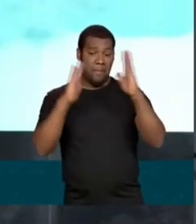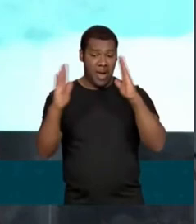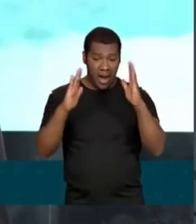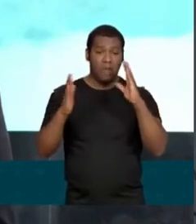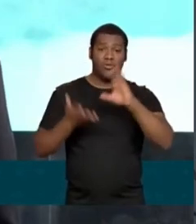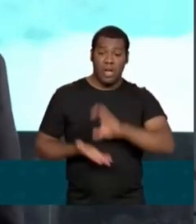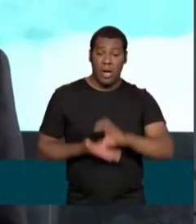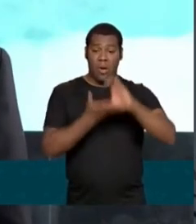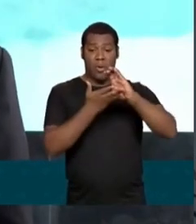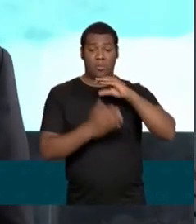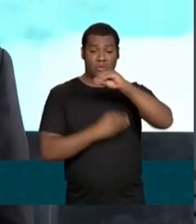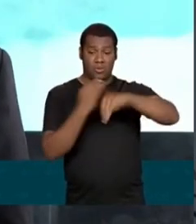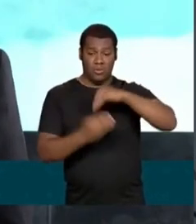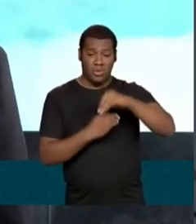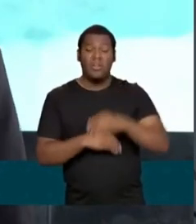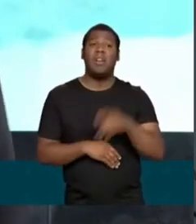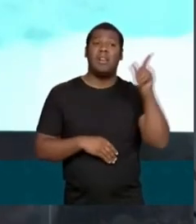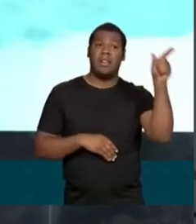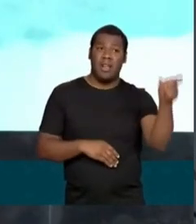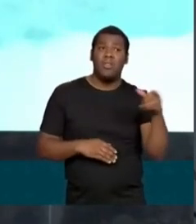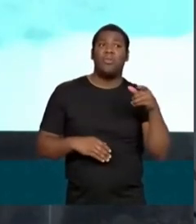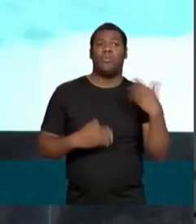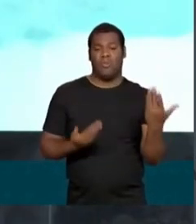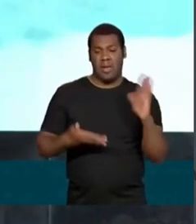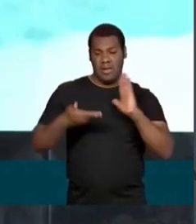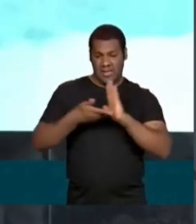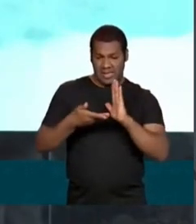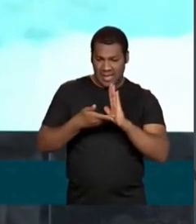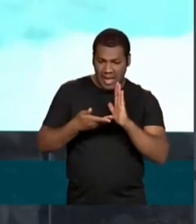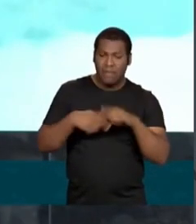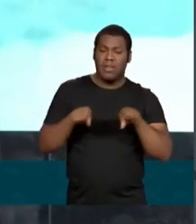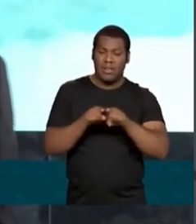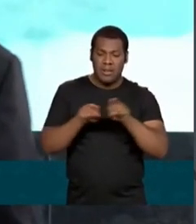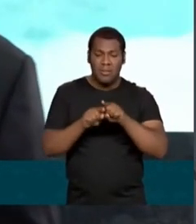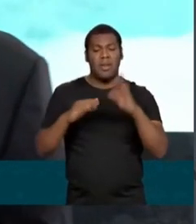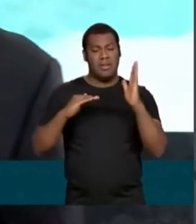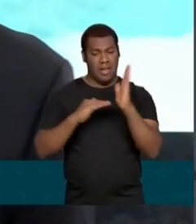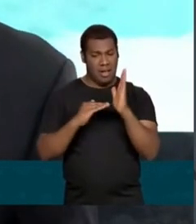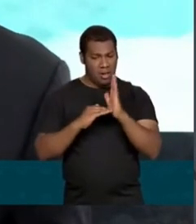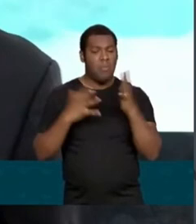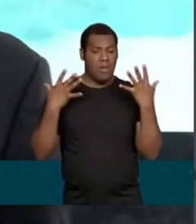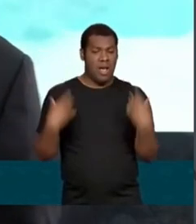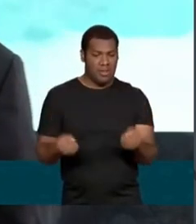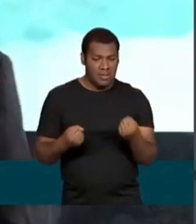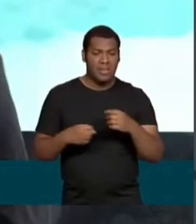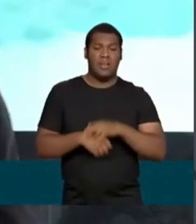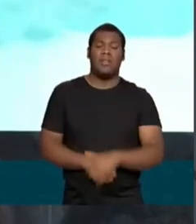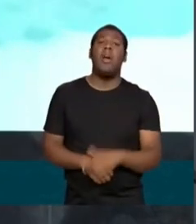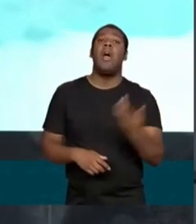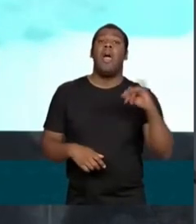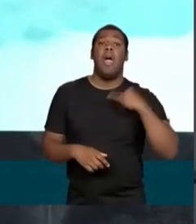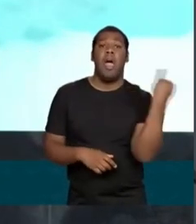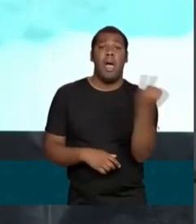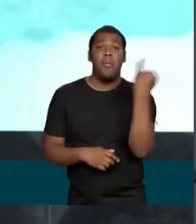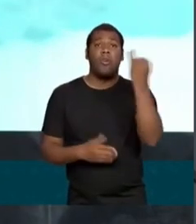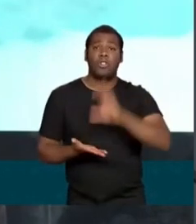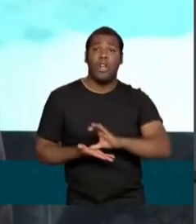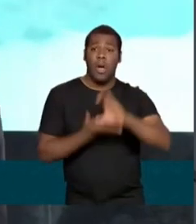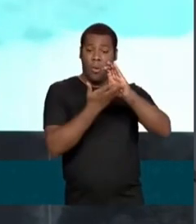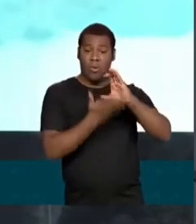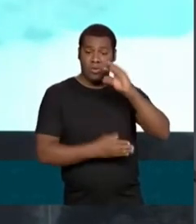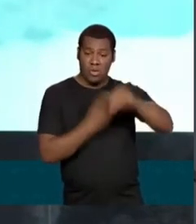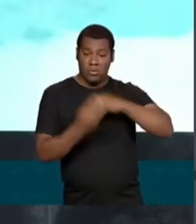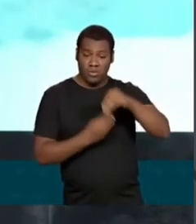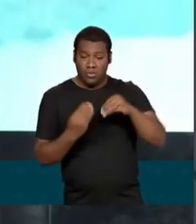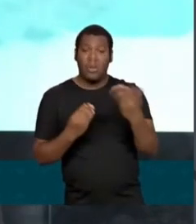isso foi muito bem recebido no senado apontado pela câmera que de fato é importante que as comissões mistas caso para entregar seu